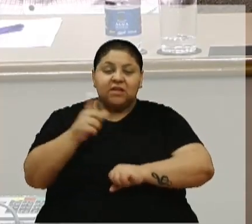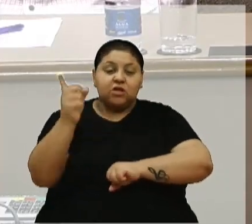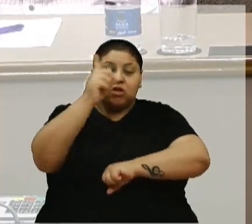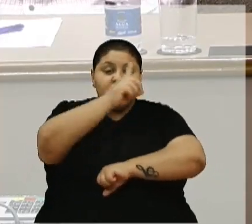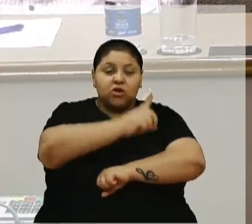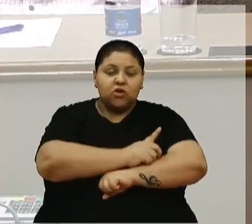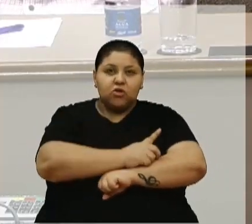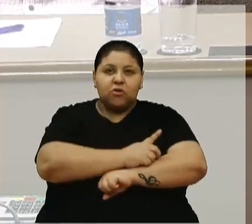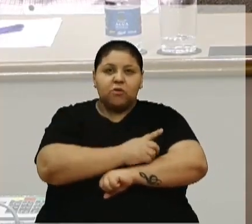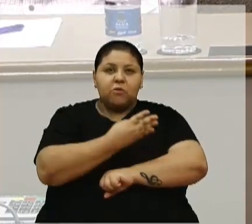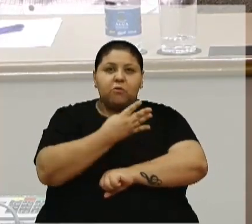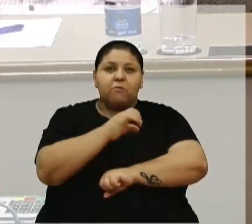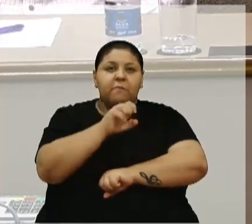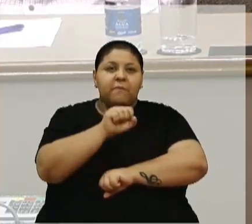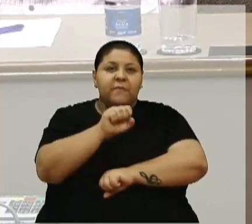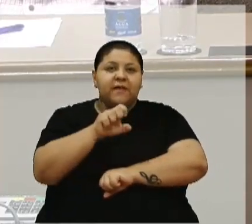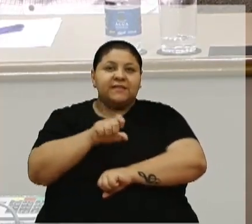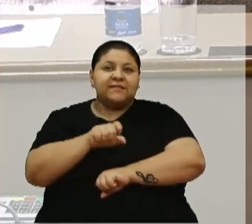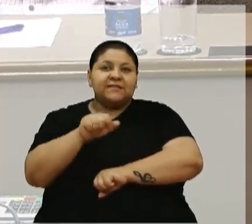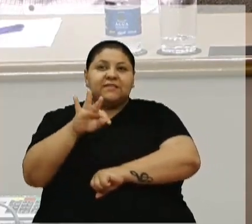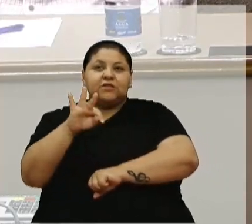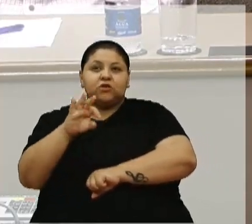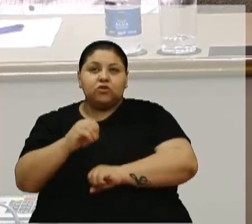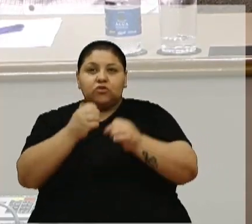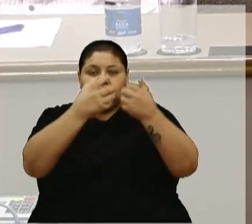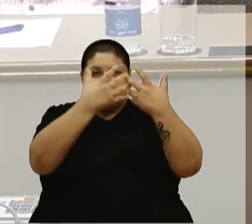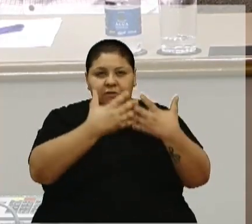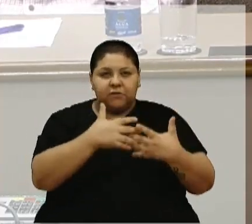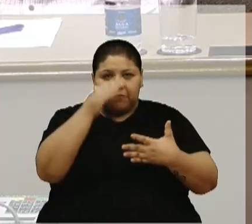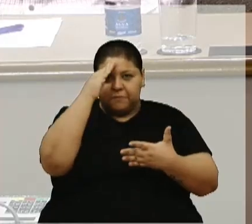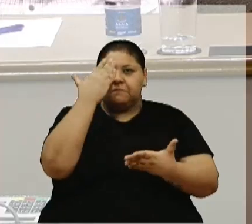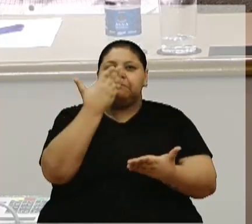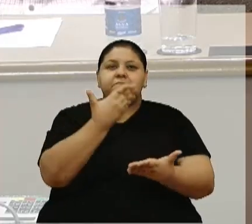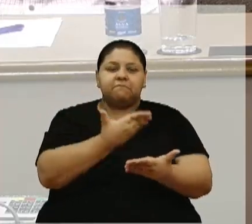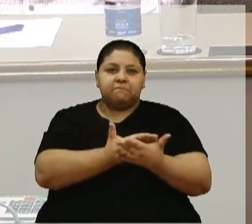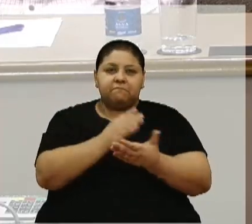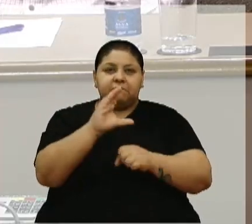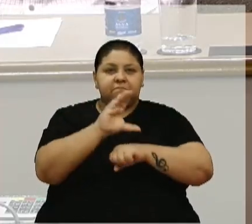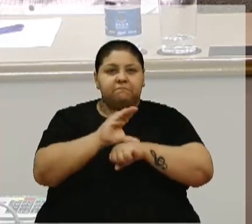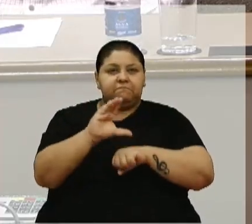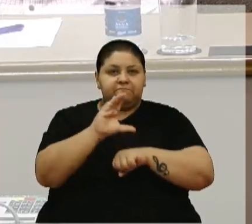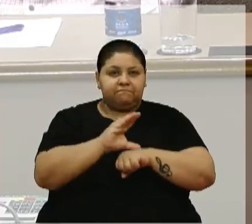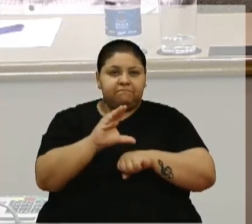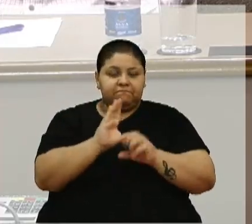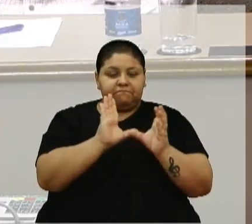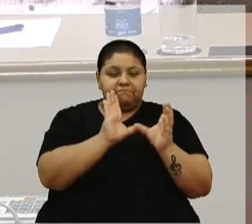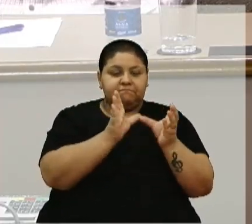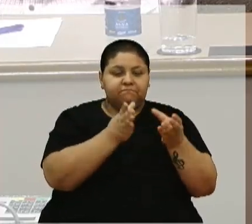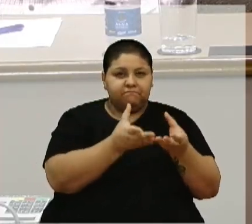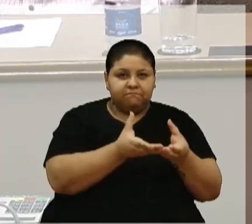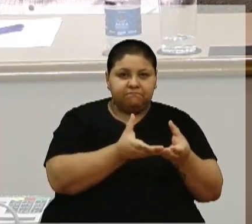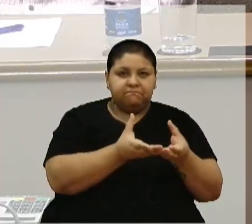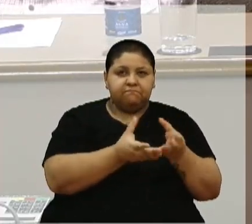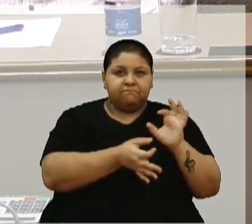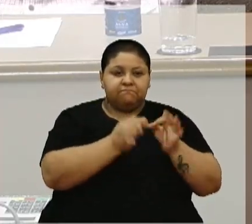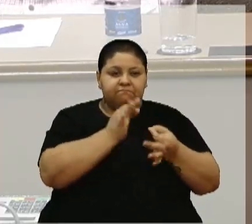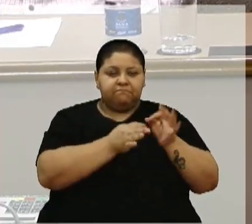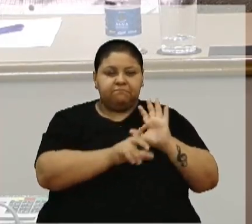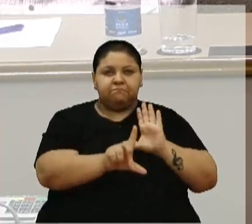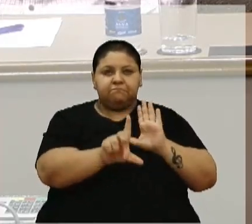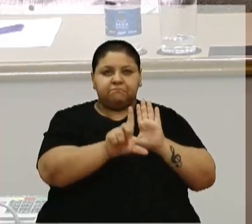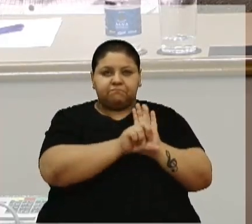anos bissextos. Diante do exposto, e tendo em vista o parecer pela constitucionalidade da Comissão de Constituição, Justiça e